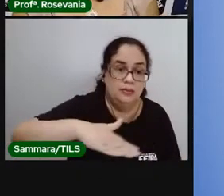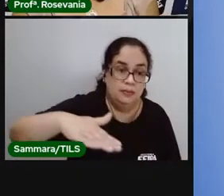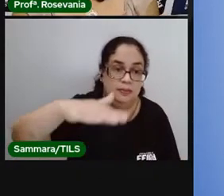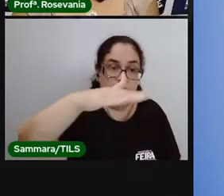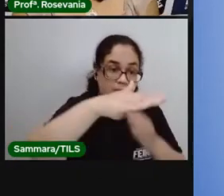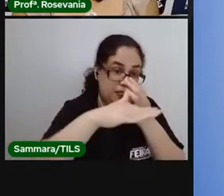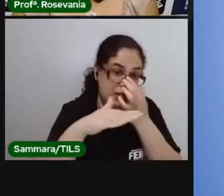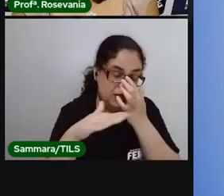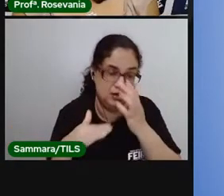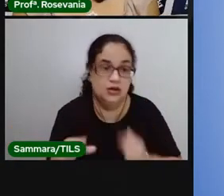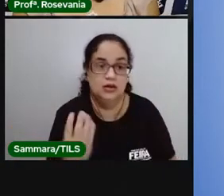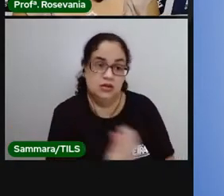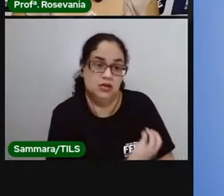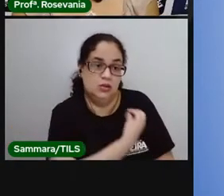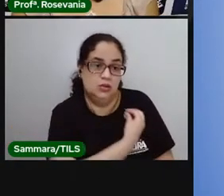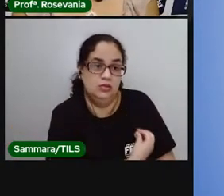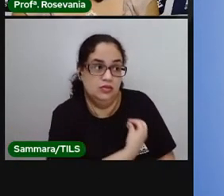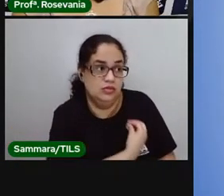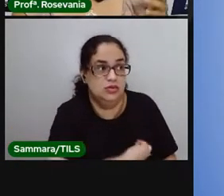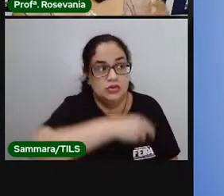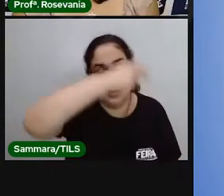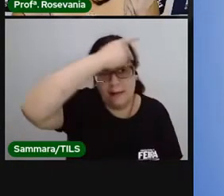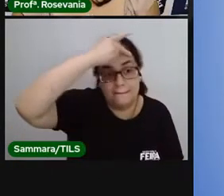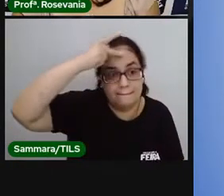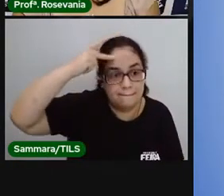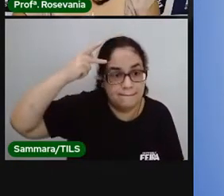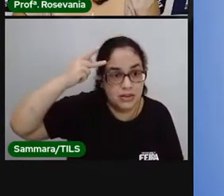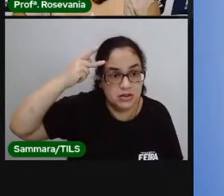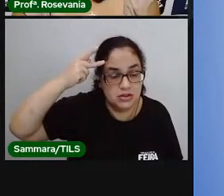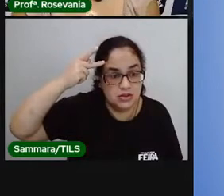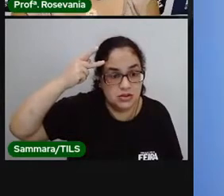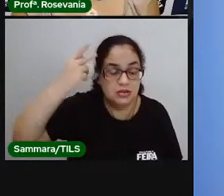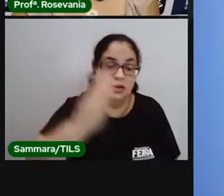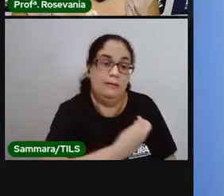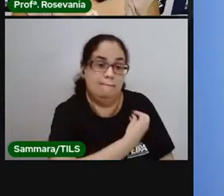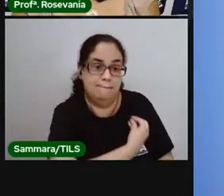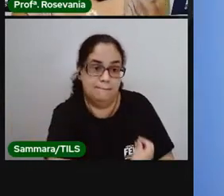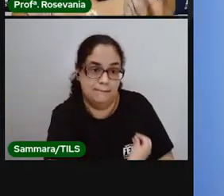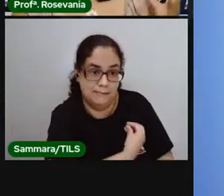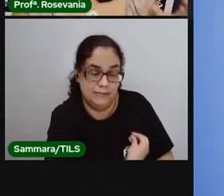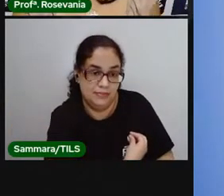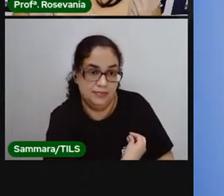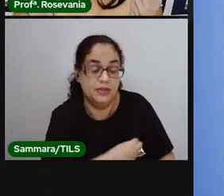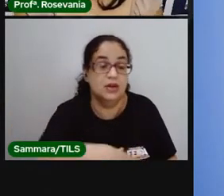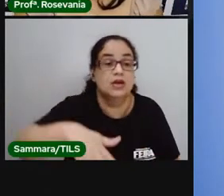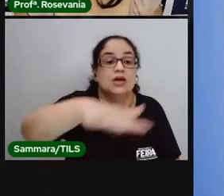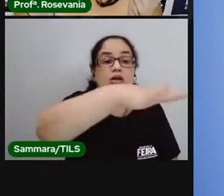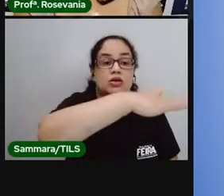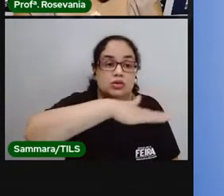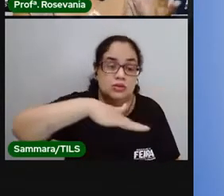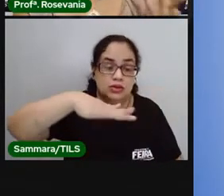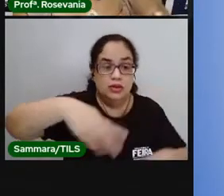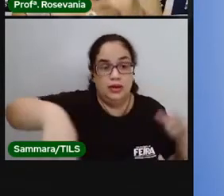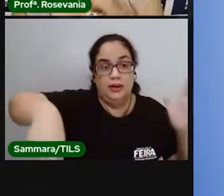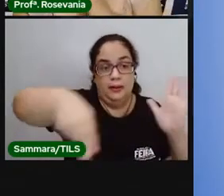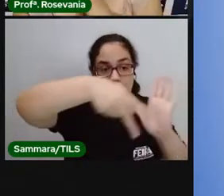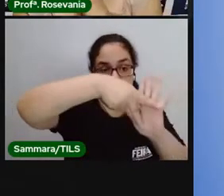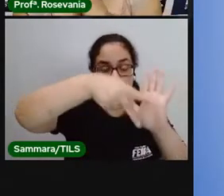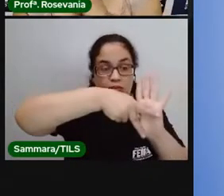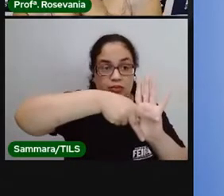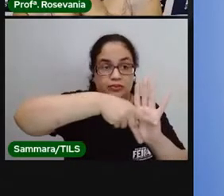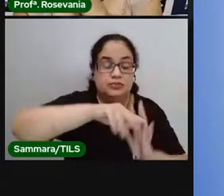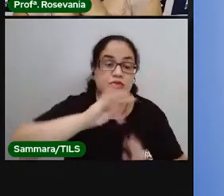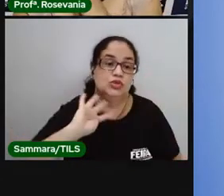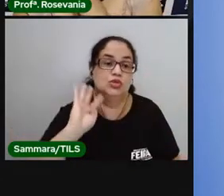espaço vivido pelo homem, né? O espaço de vivência do homem, que é aquele espaço que ele se apropria de todos